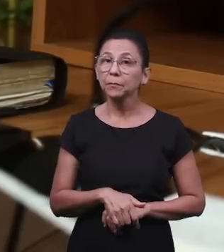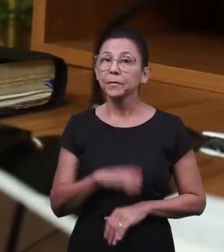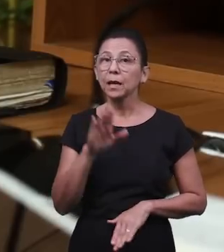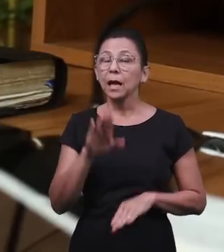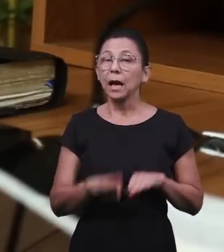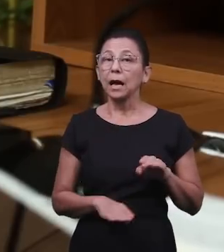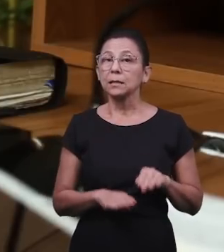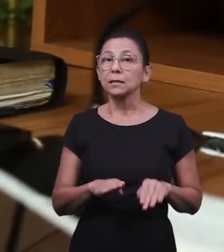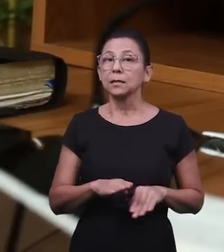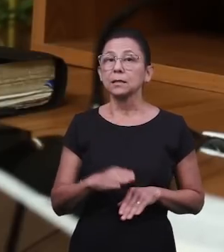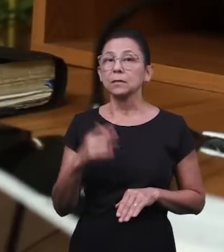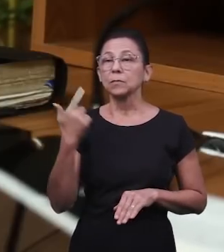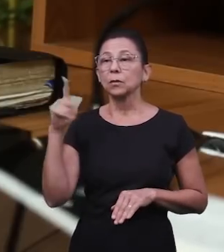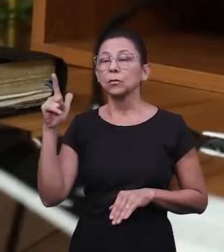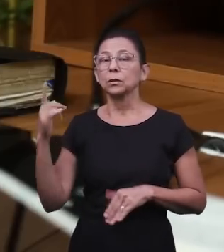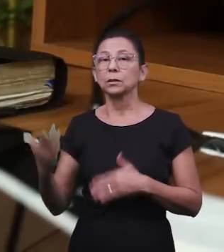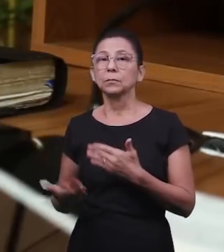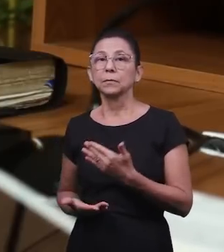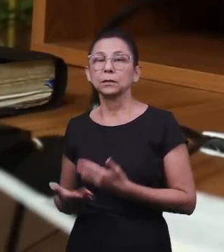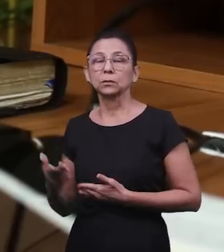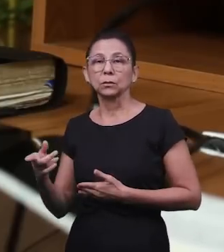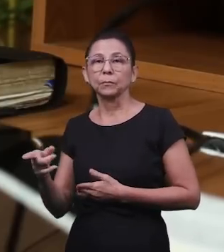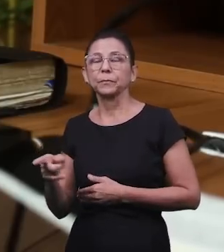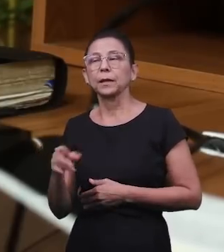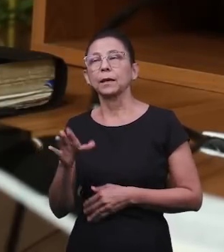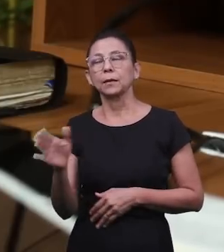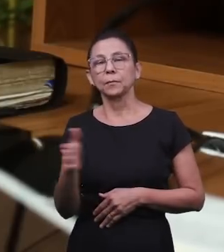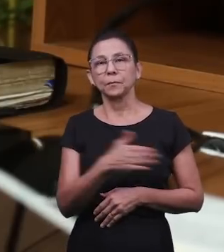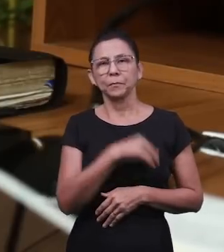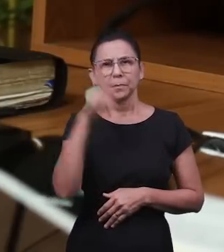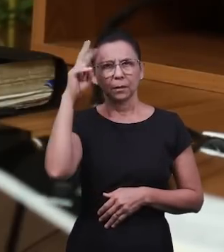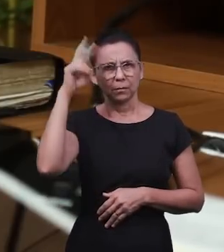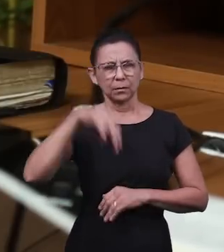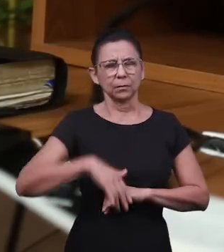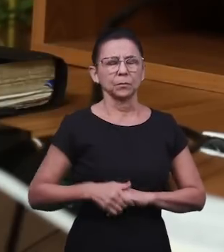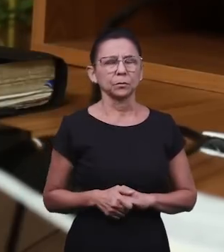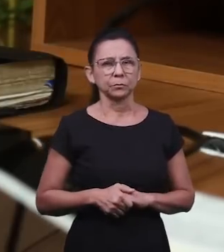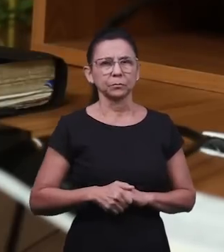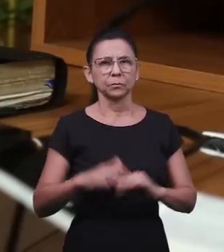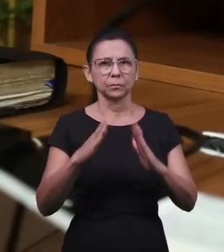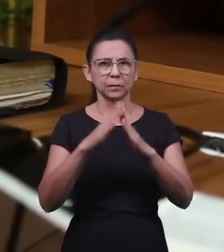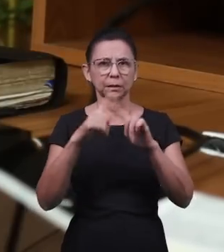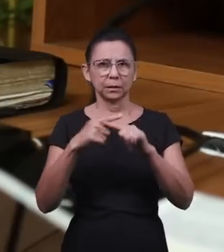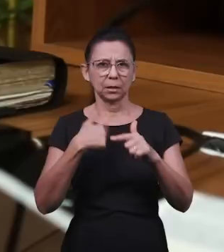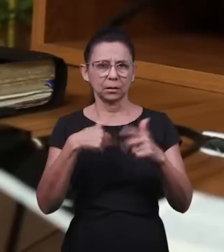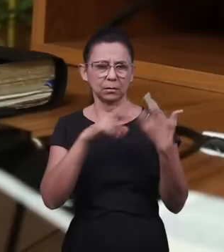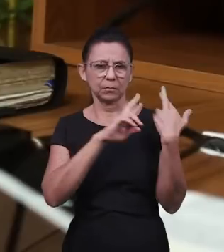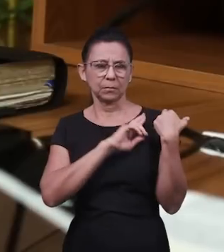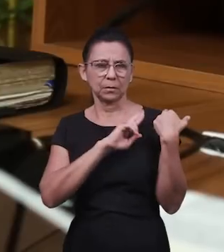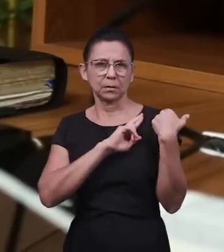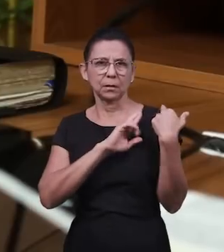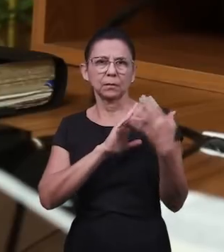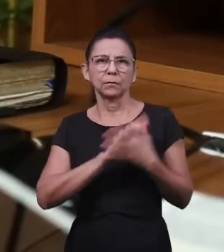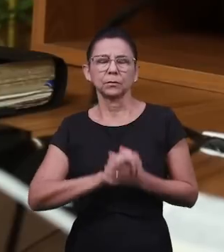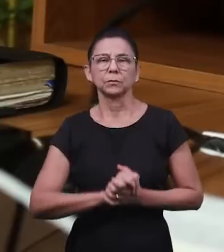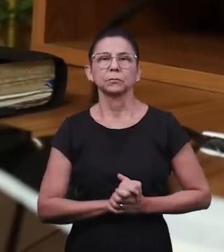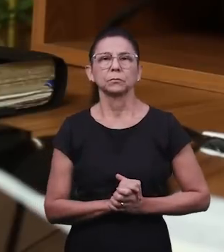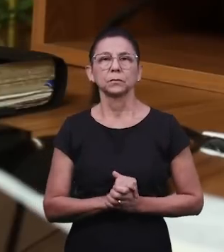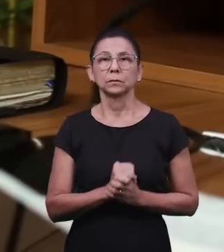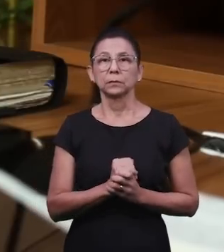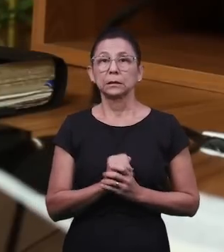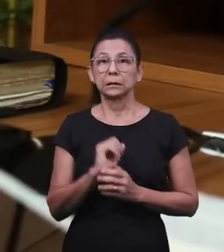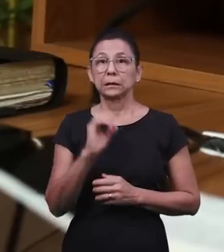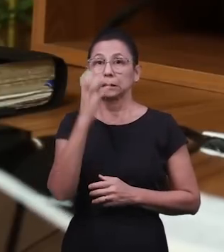Ele inventou a fofoca. Eu lembro do irmão na igreja minha, que ele me trouxe um fato grave de uma pessoa na